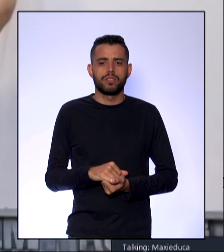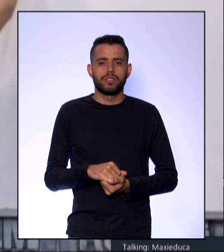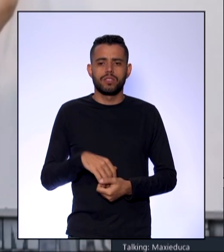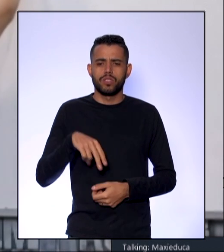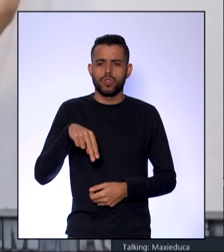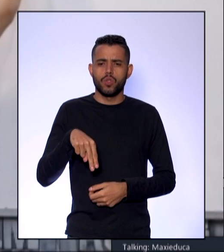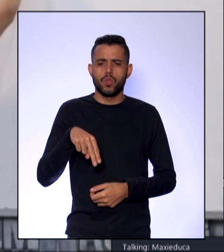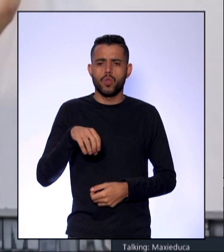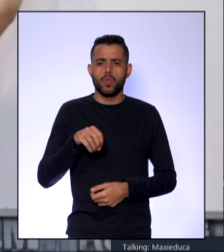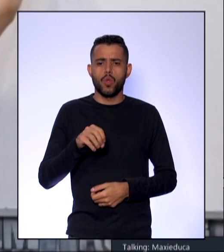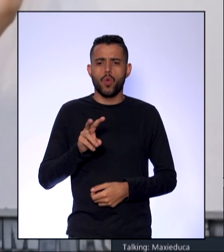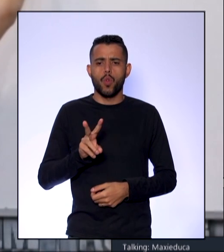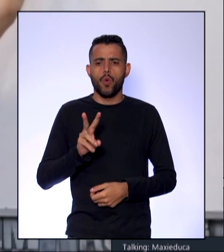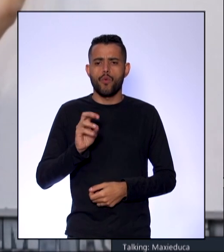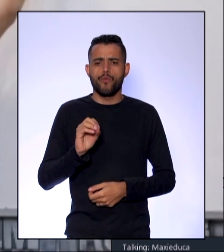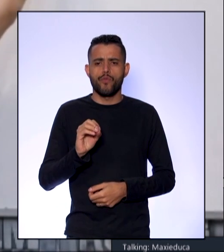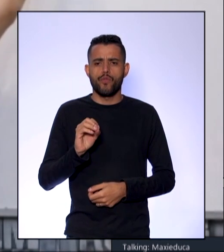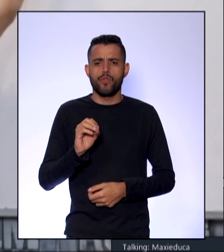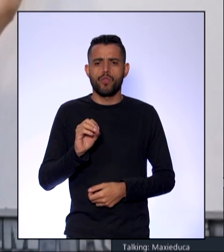Novo